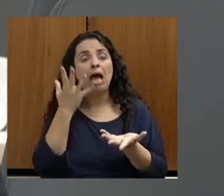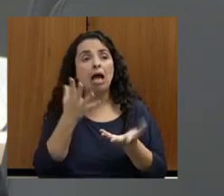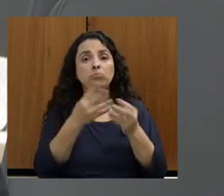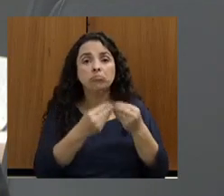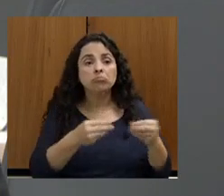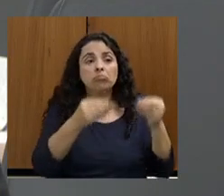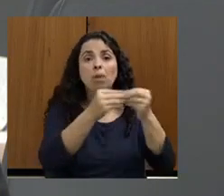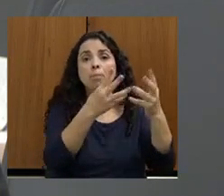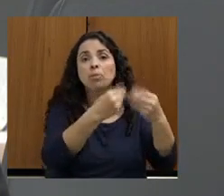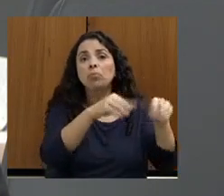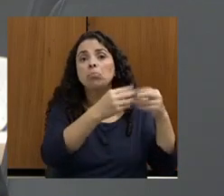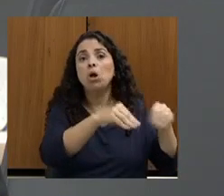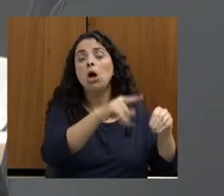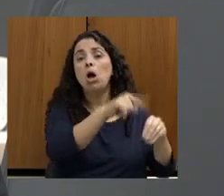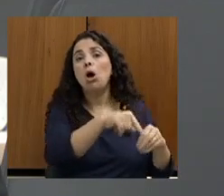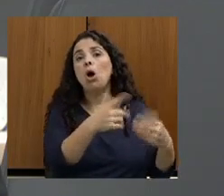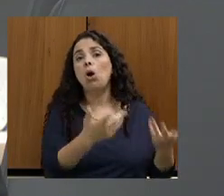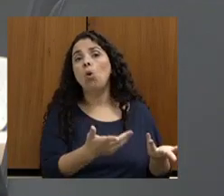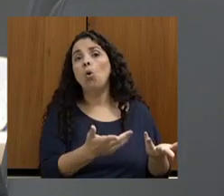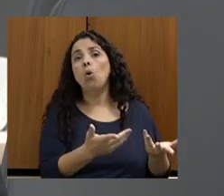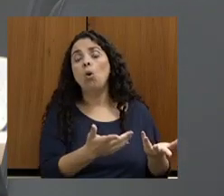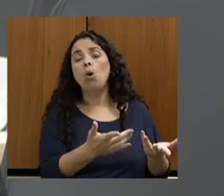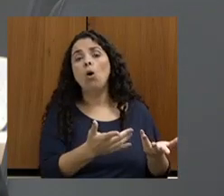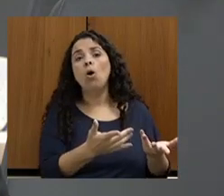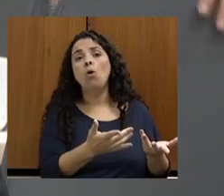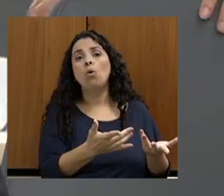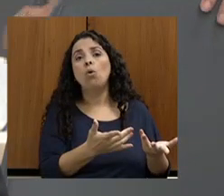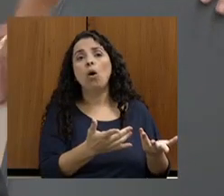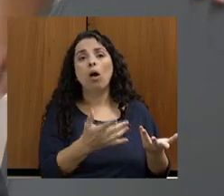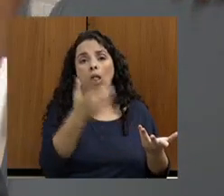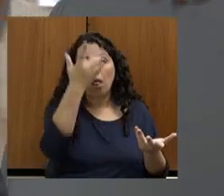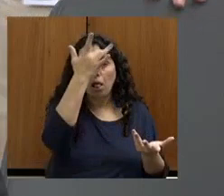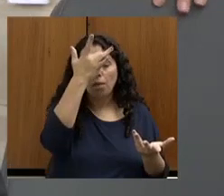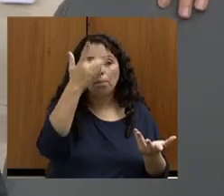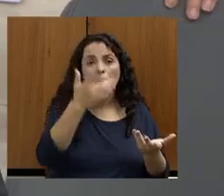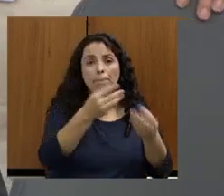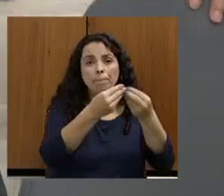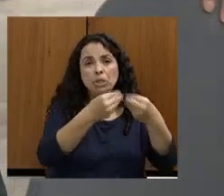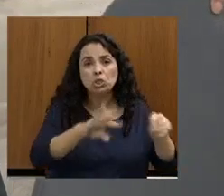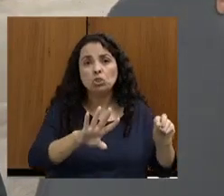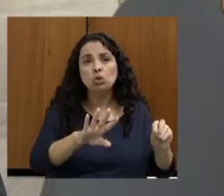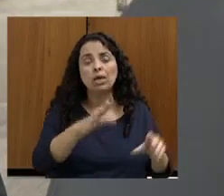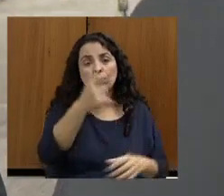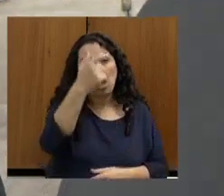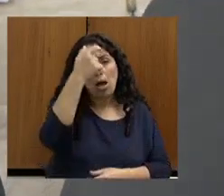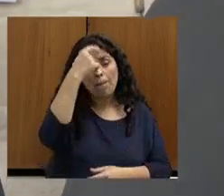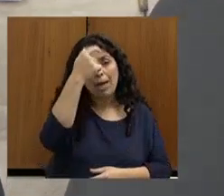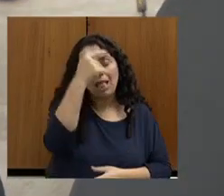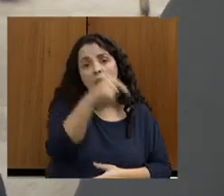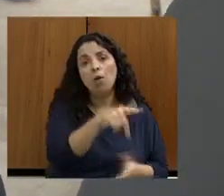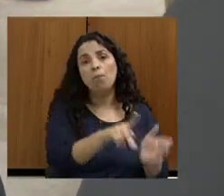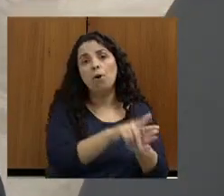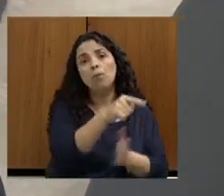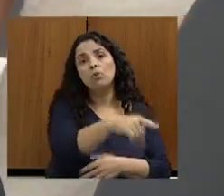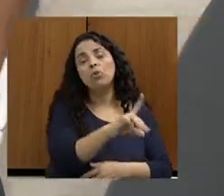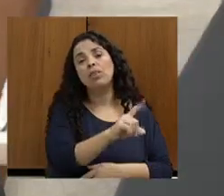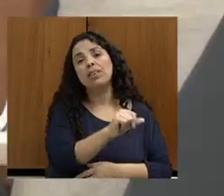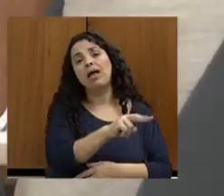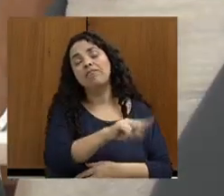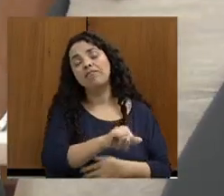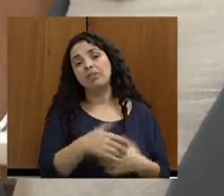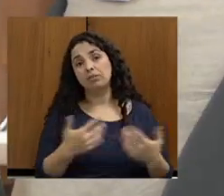e o adoecimento psíquico de Davi, visto que existe uma extrema necessidade de um olhar. Então,